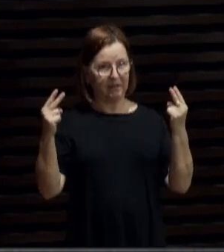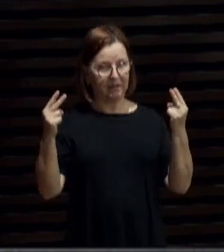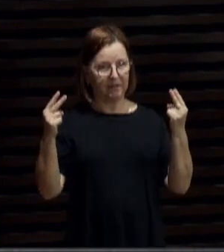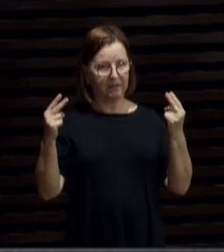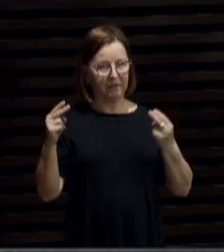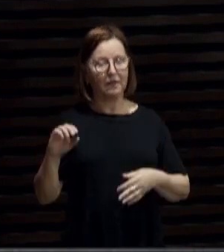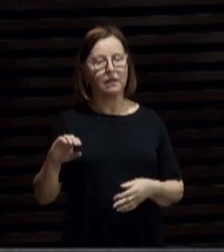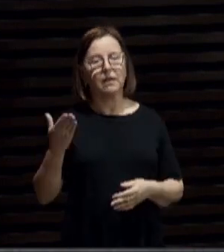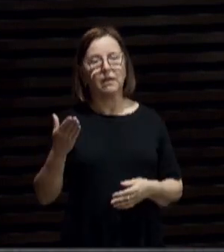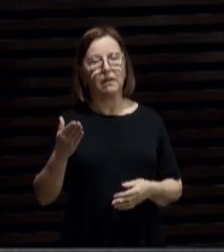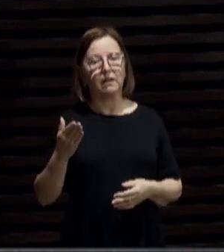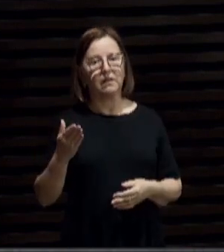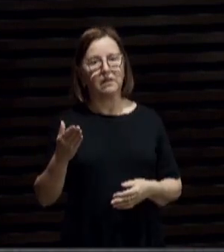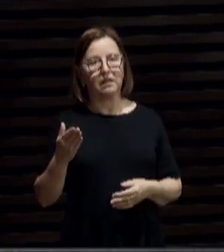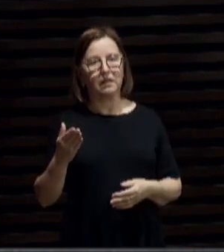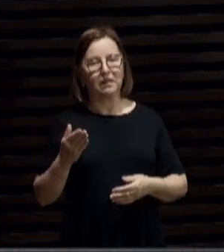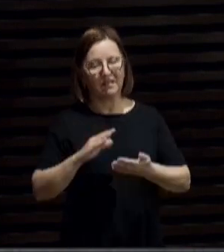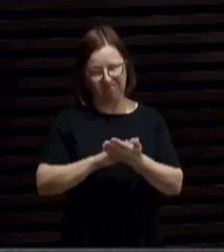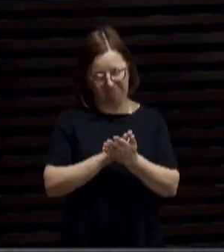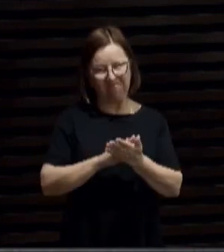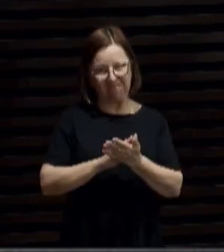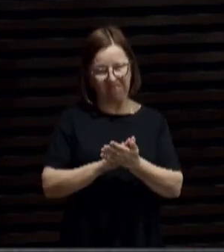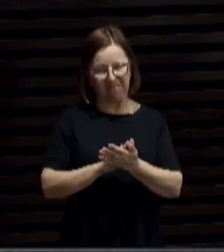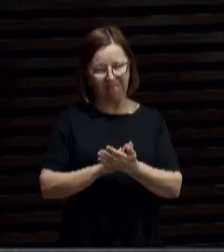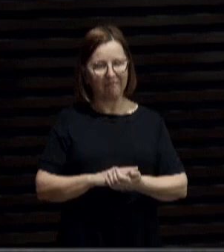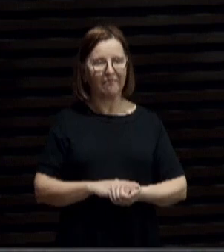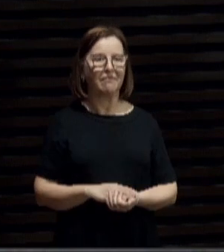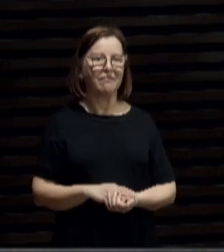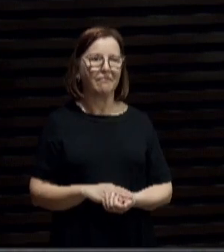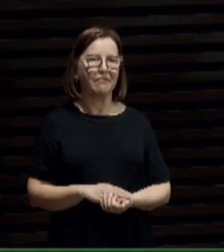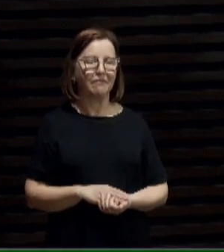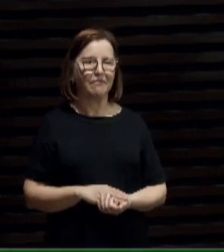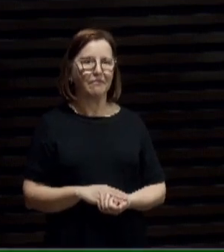derrota não está muito distante.